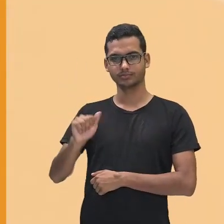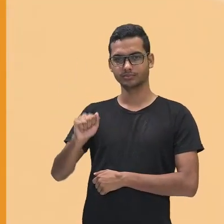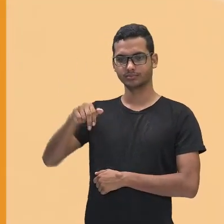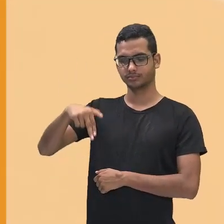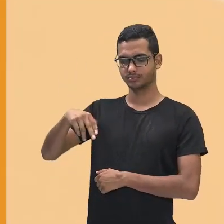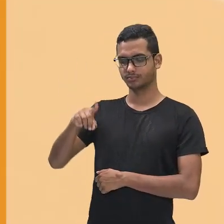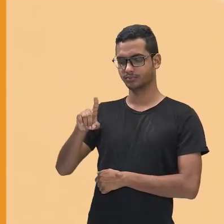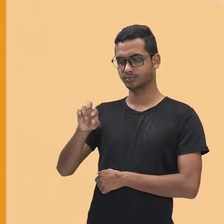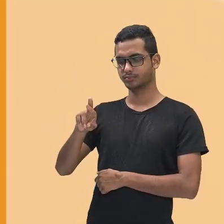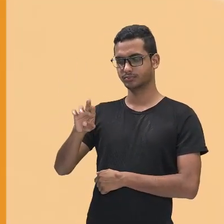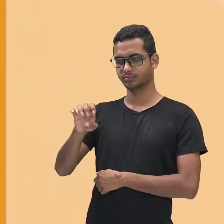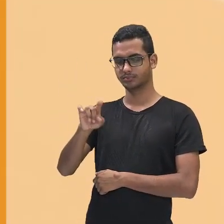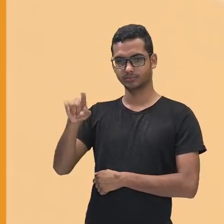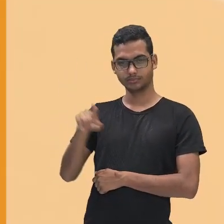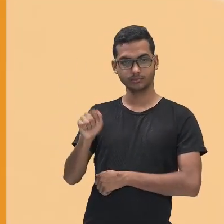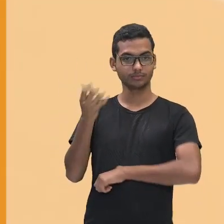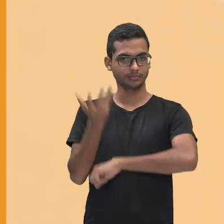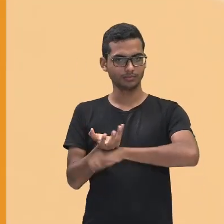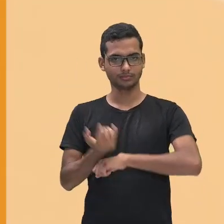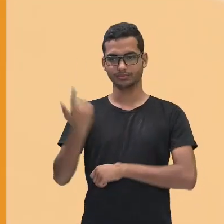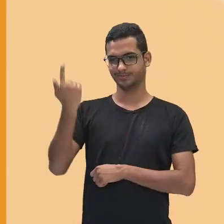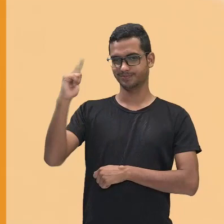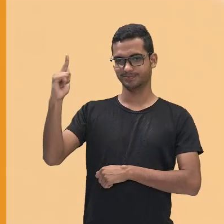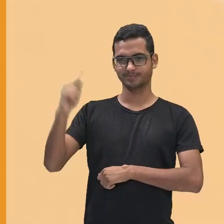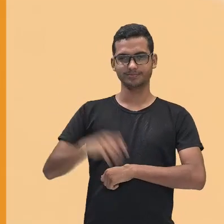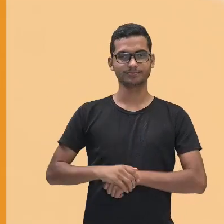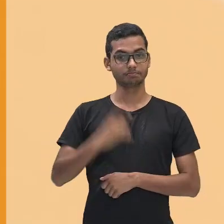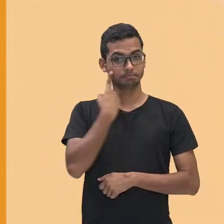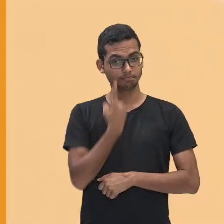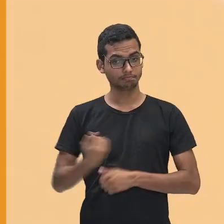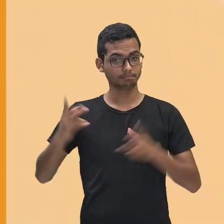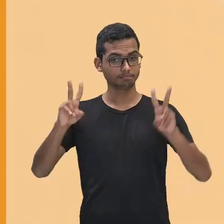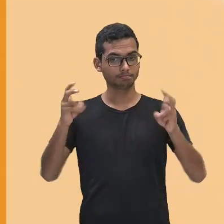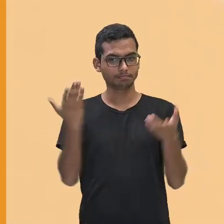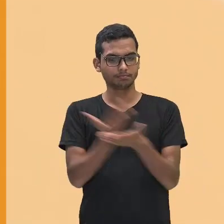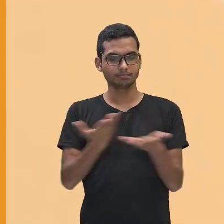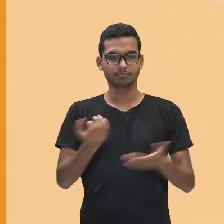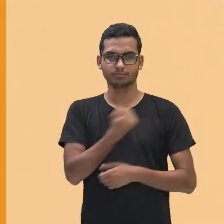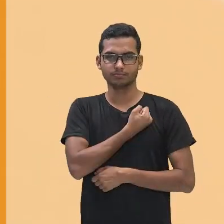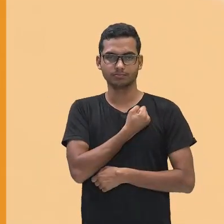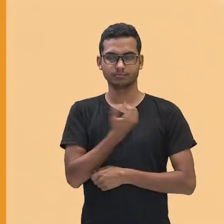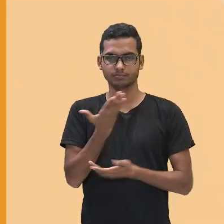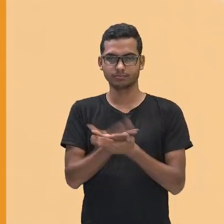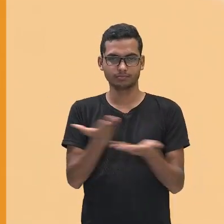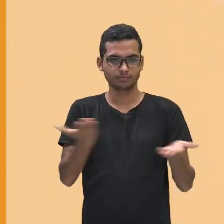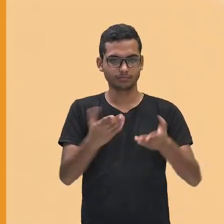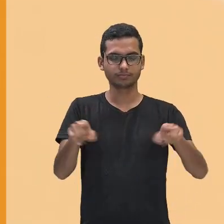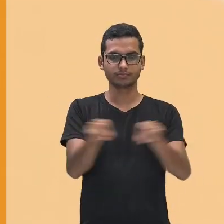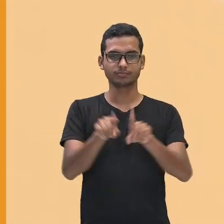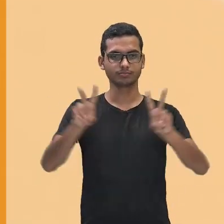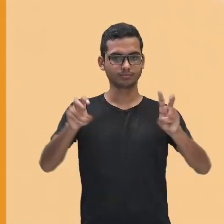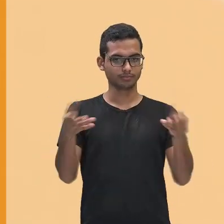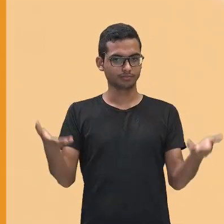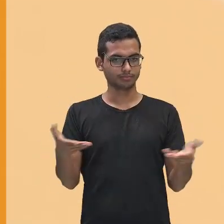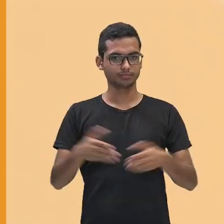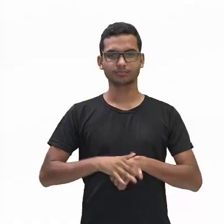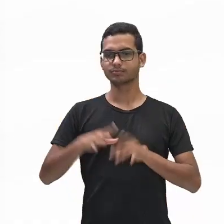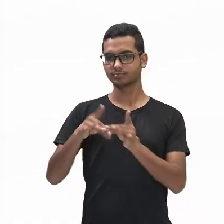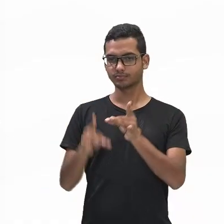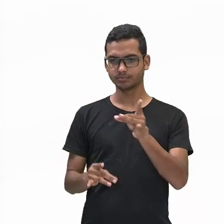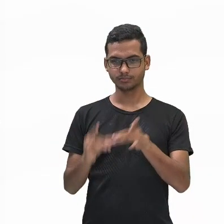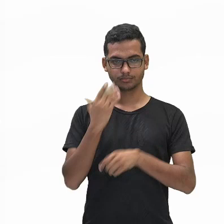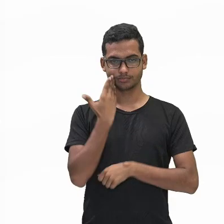Xavier, professora do componente de Geografia. Vamos verificar o número da nossa aula, objeto de conhecimento e o